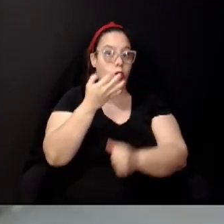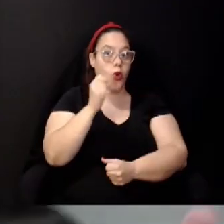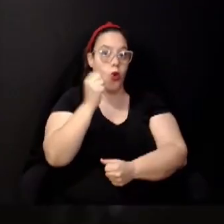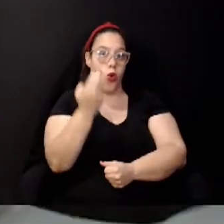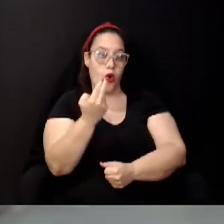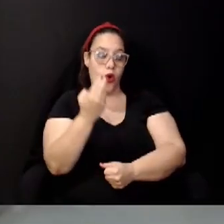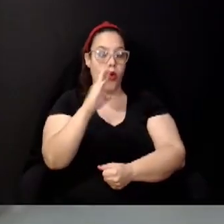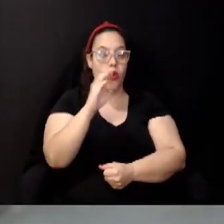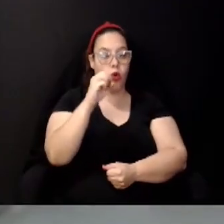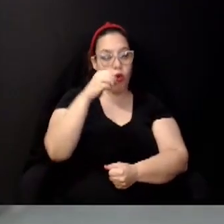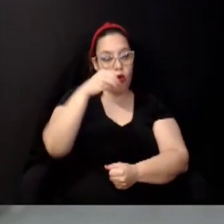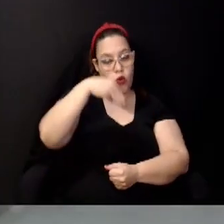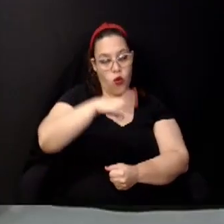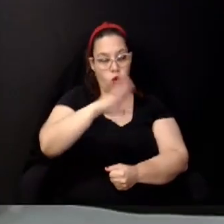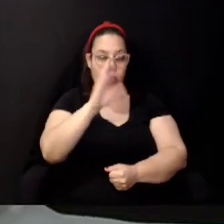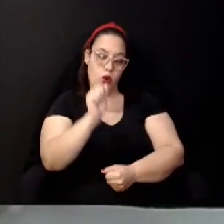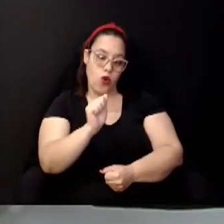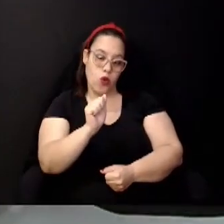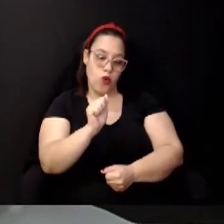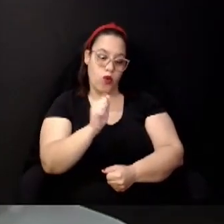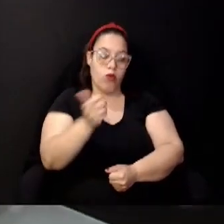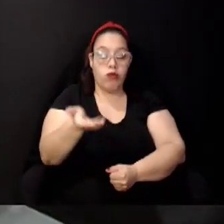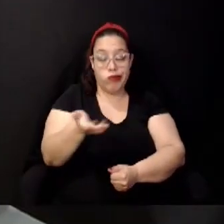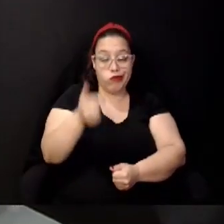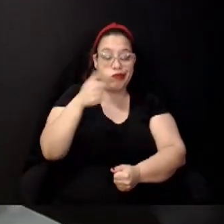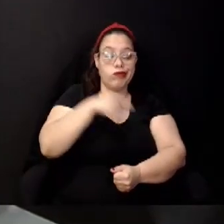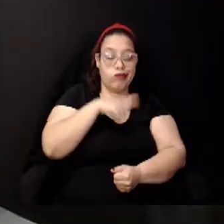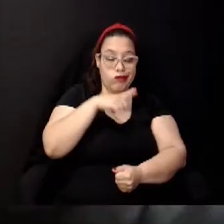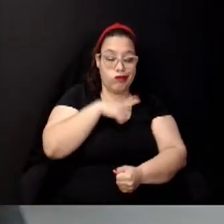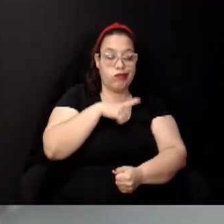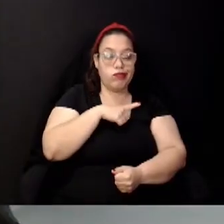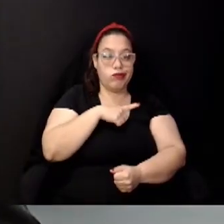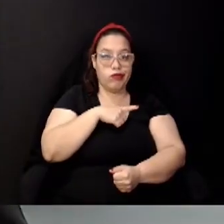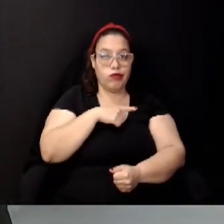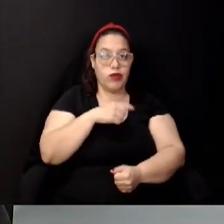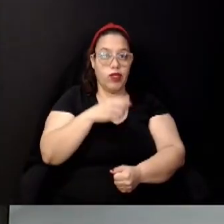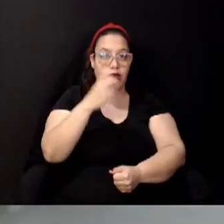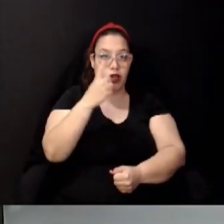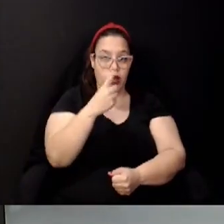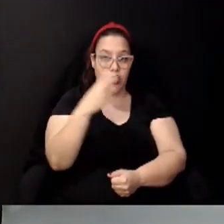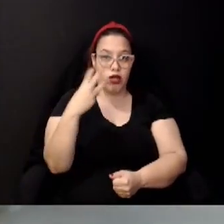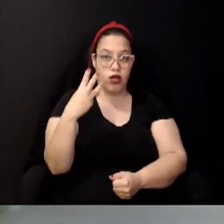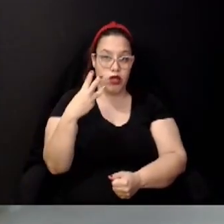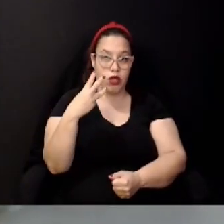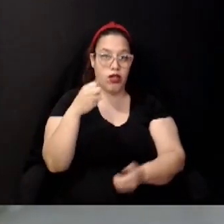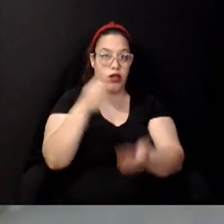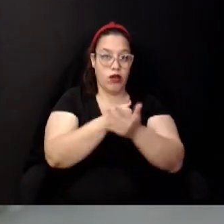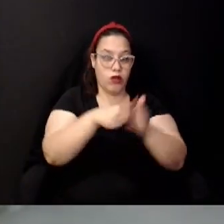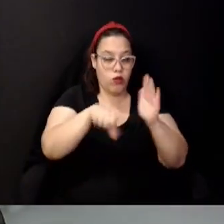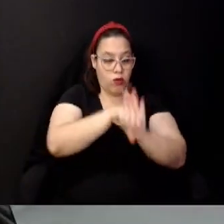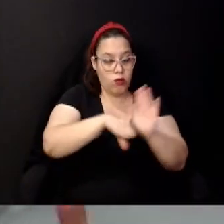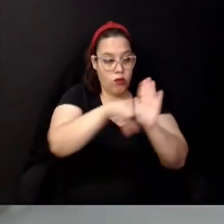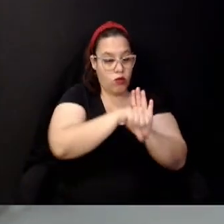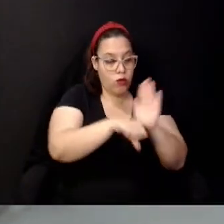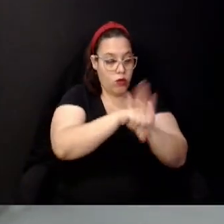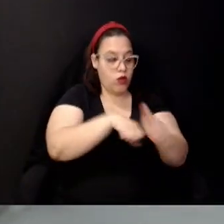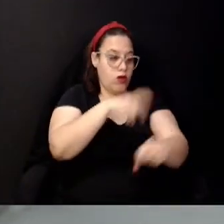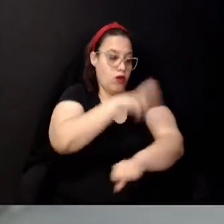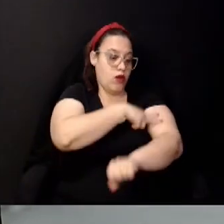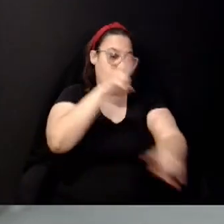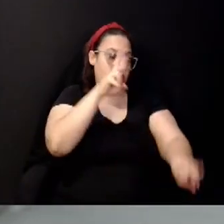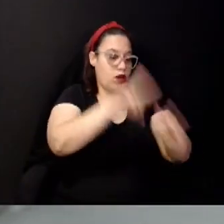temos, por exemplo, postos de combustíveis aqui na nossa cidade com mais de 13 autuações de gerentes que foram presos por adulterar